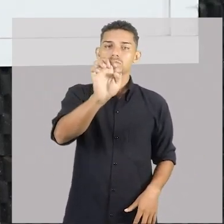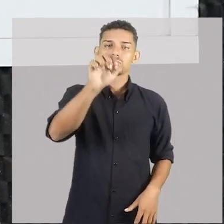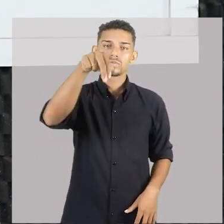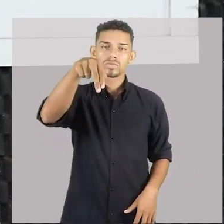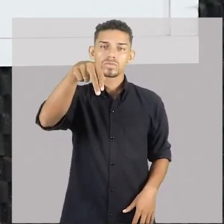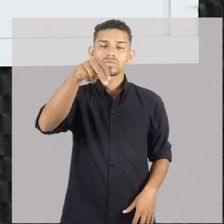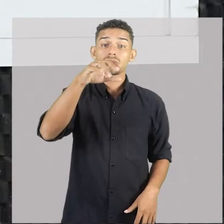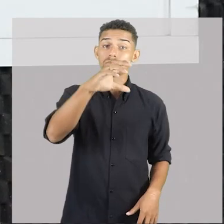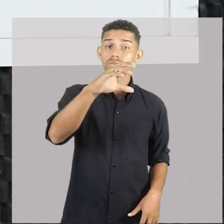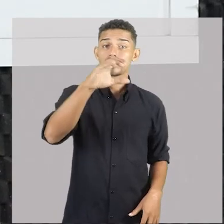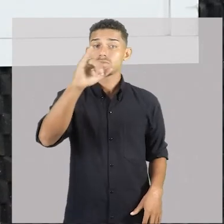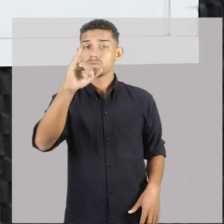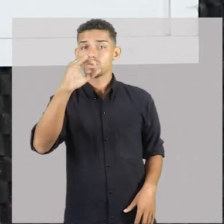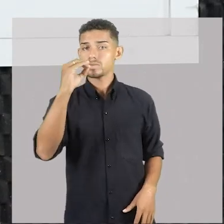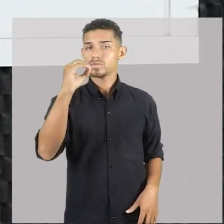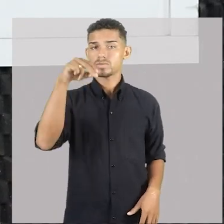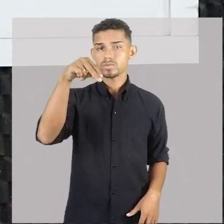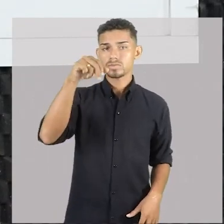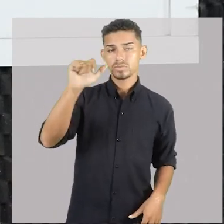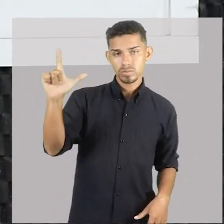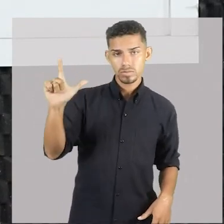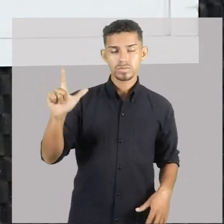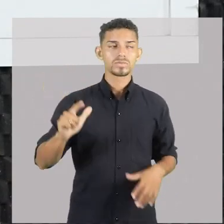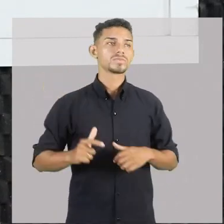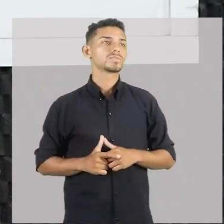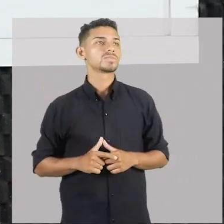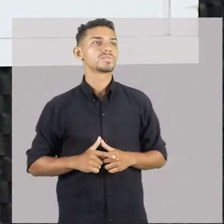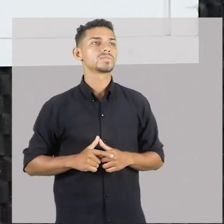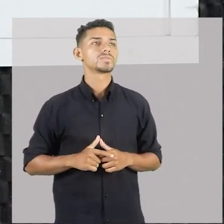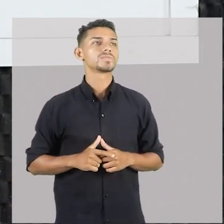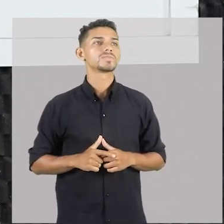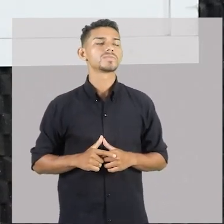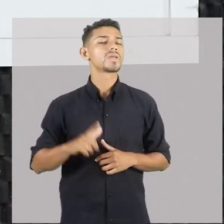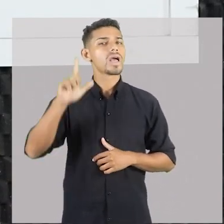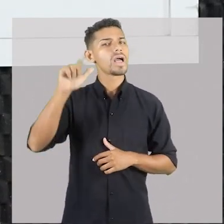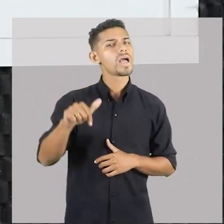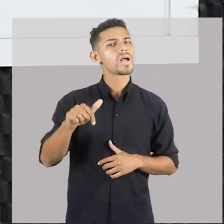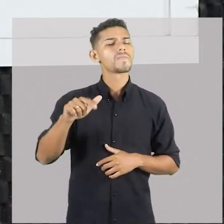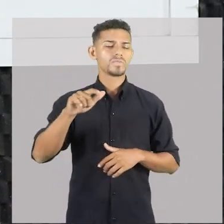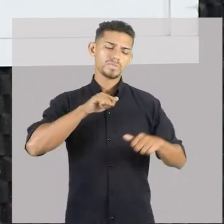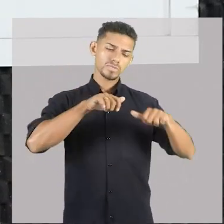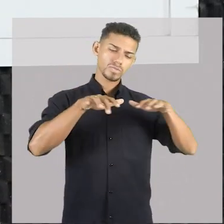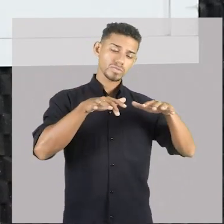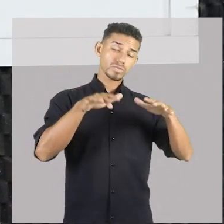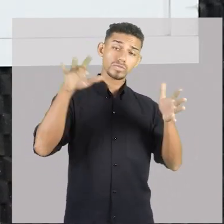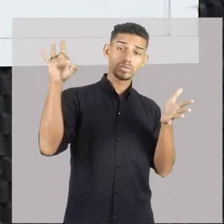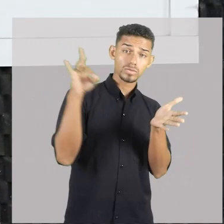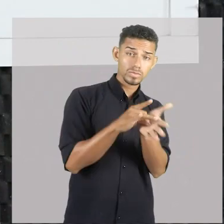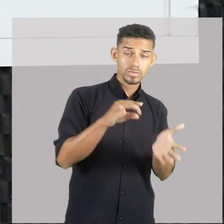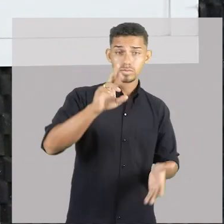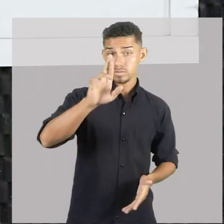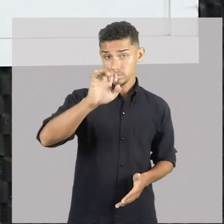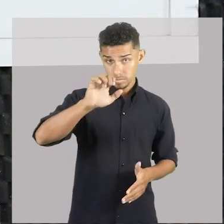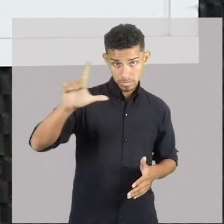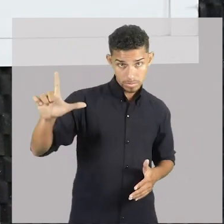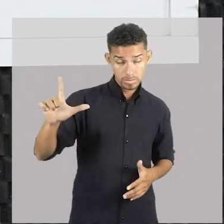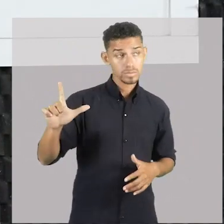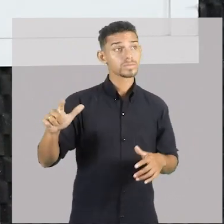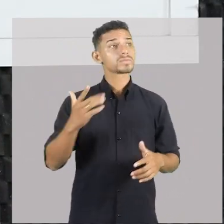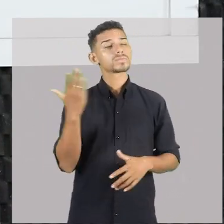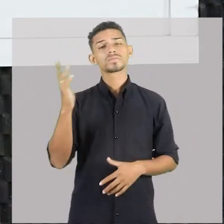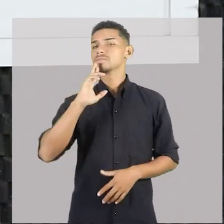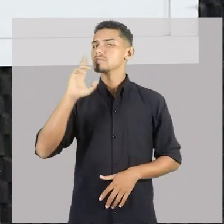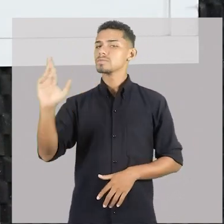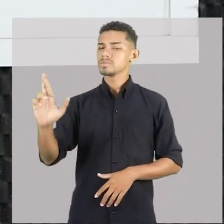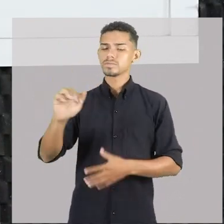o de azul aqui seria o movimento real. E o movimento convencionado para responder